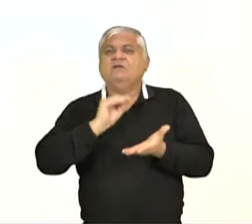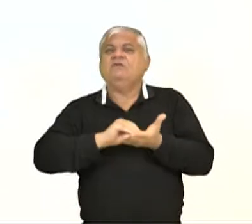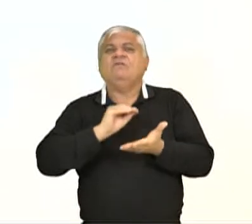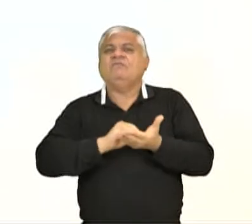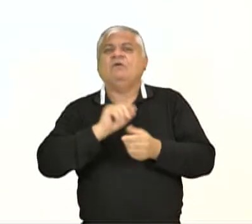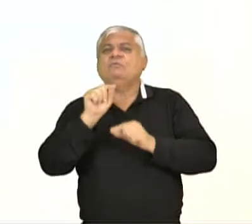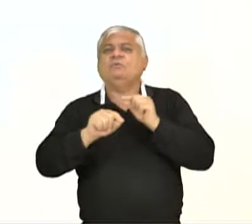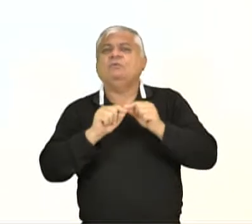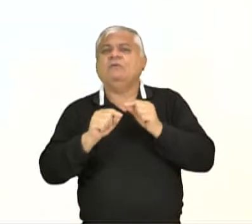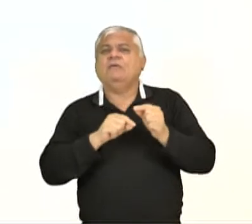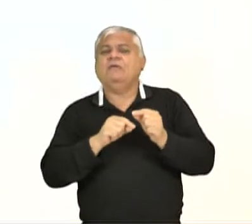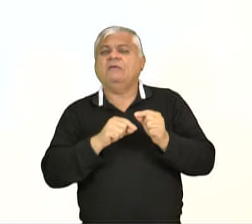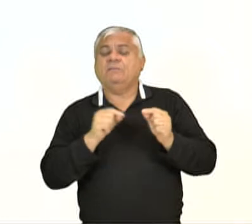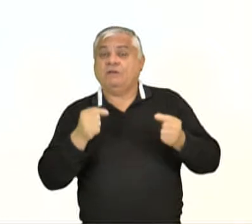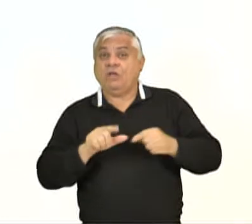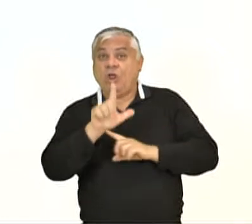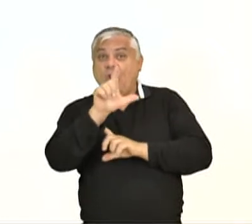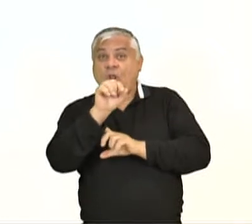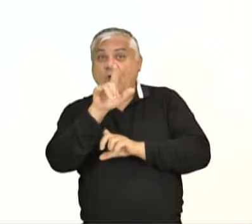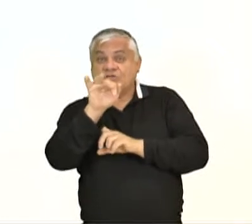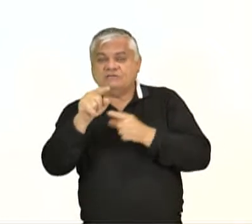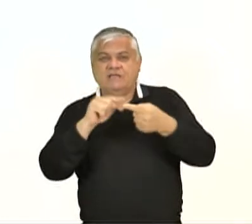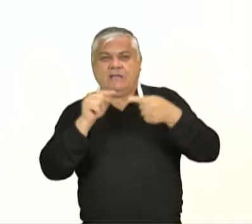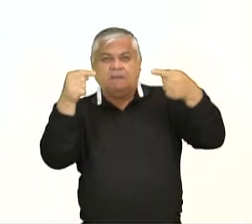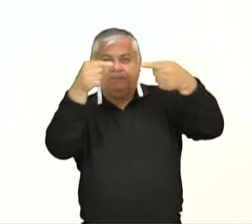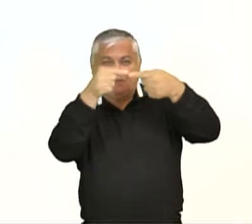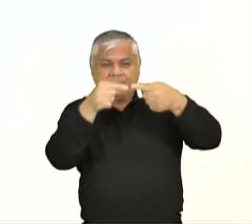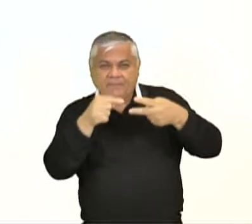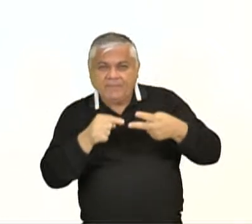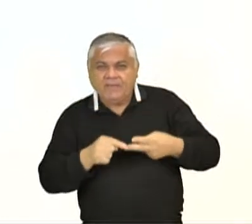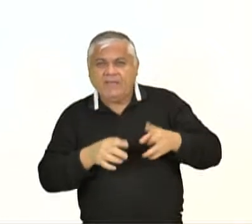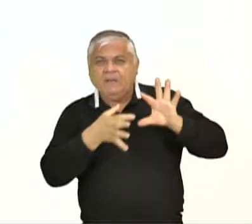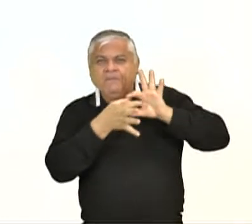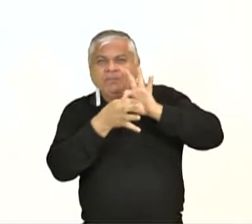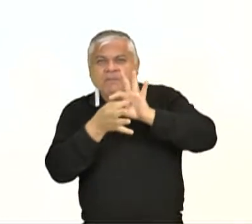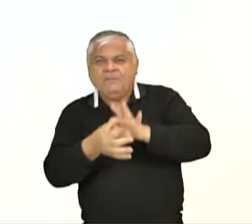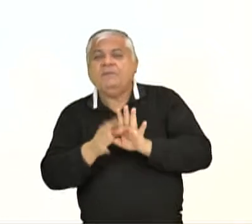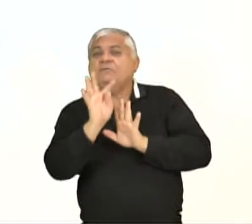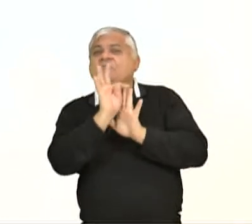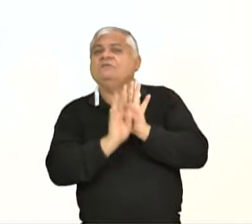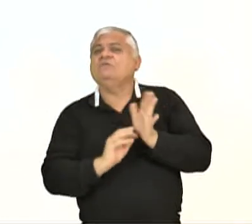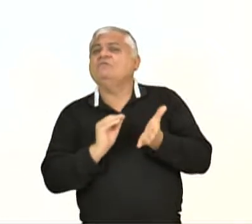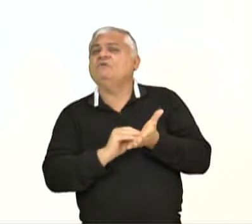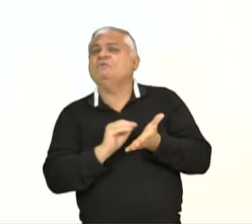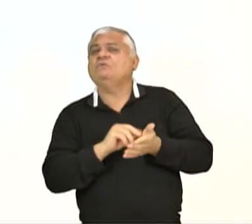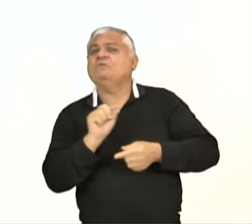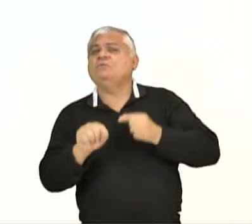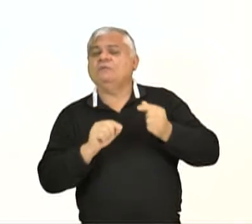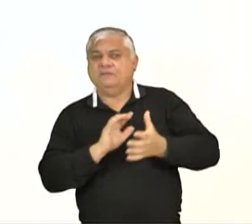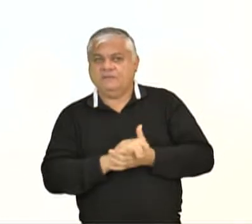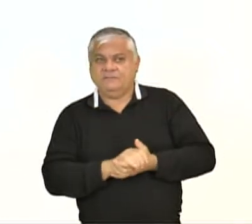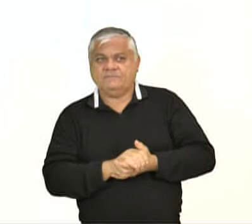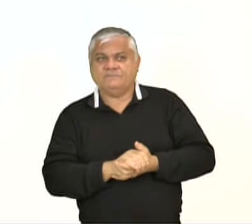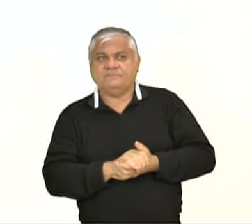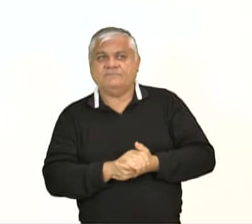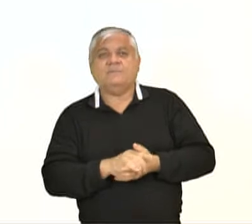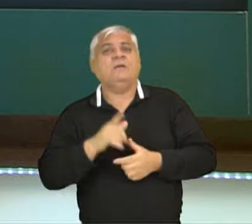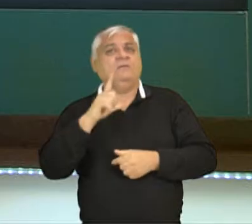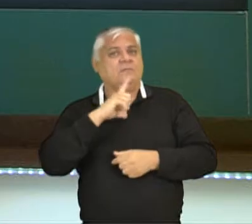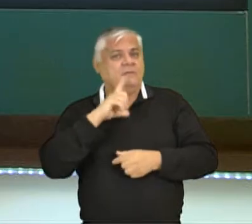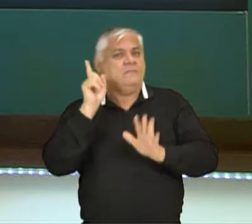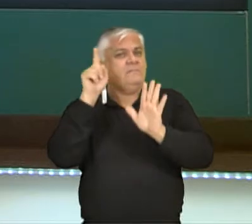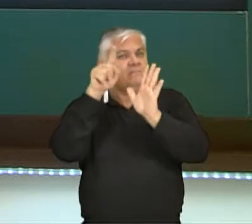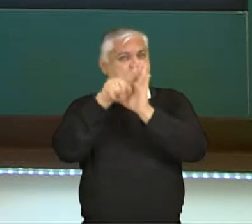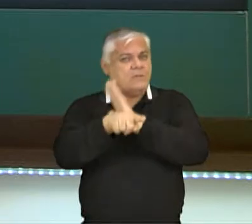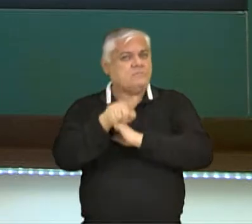para conferir lógica, uniformidade e nexo ao texto? Então, a gente tem aqui um